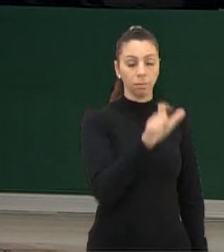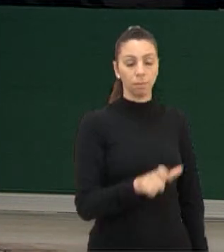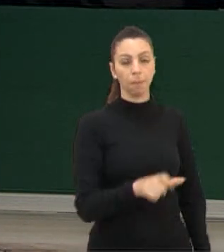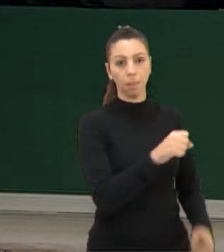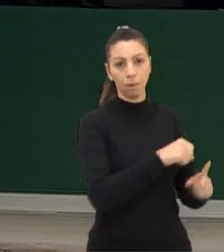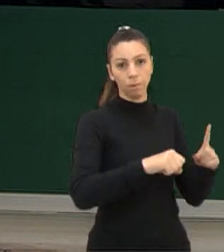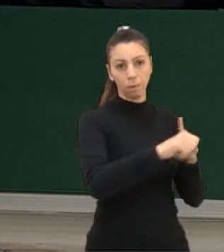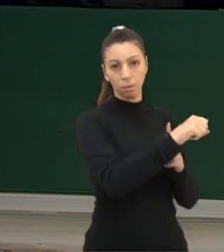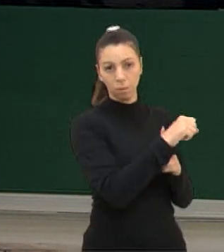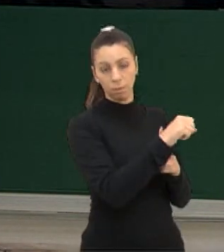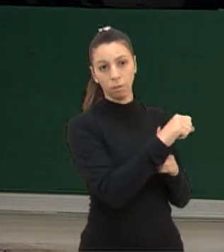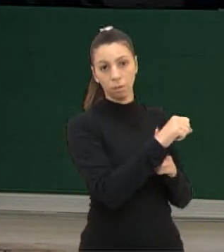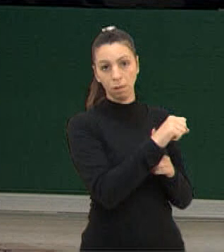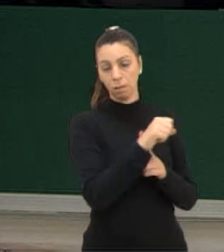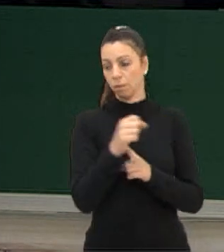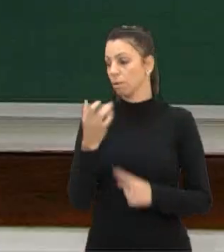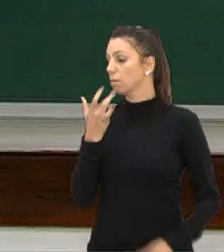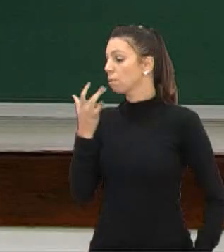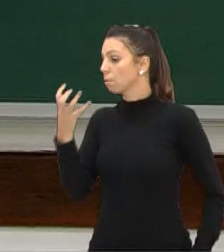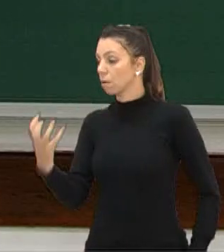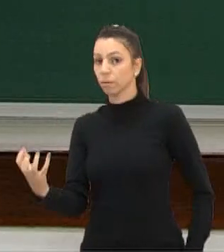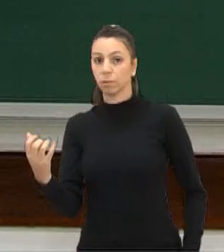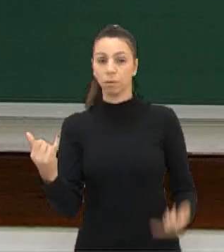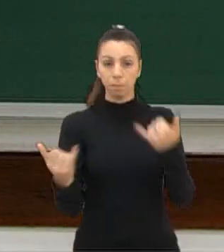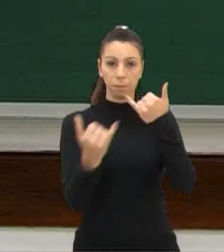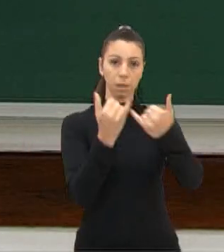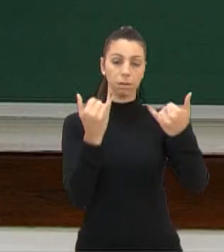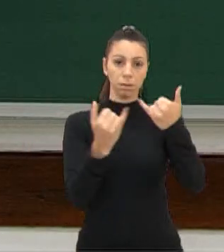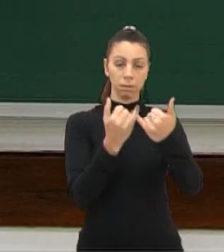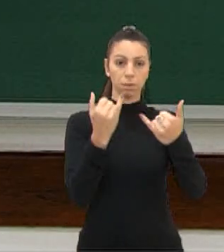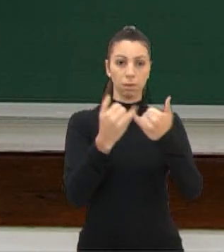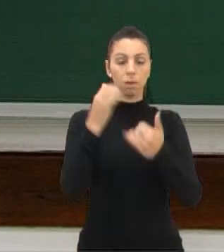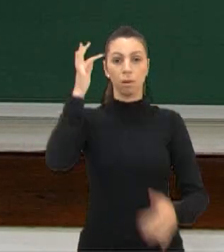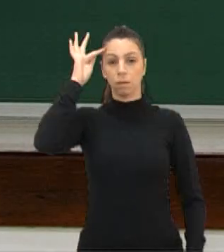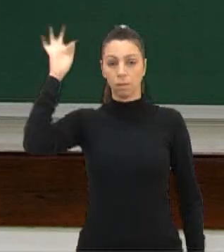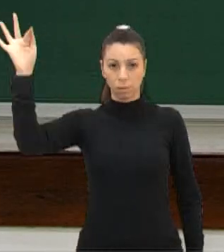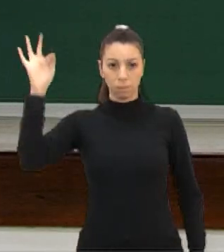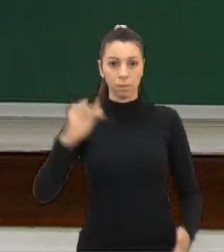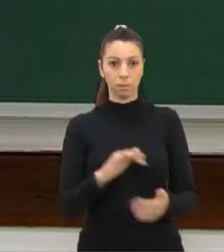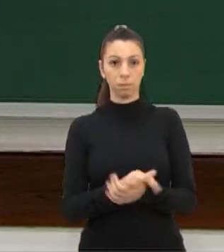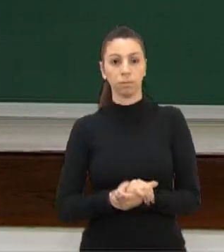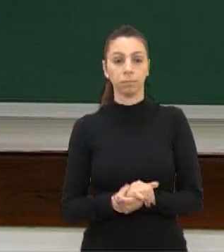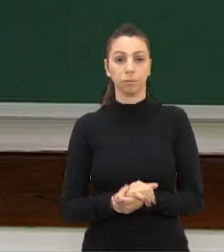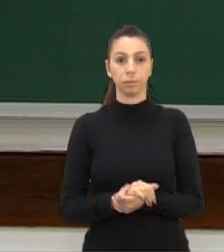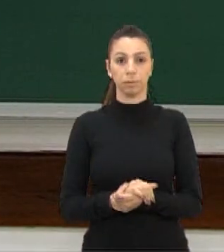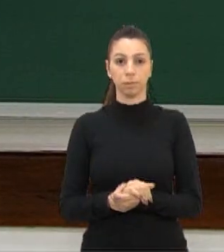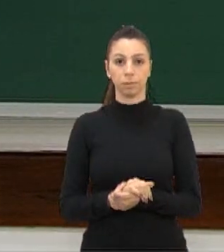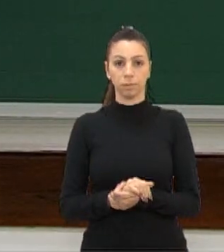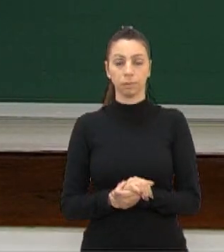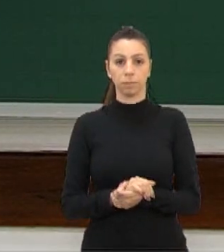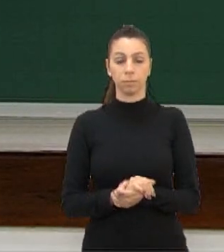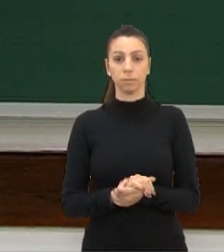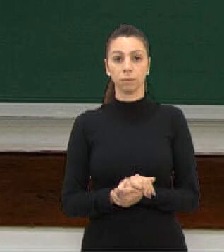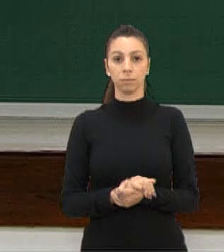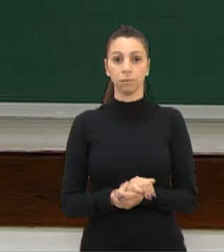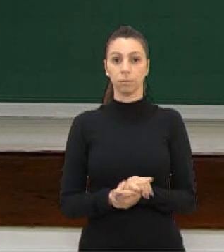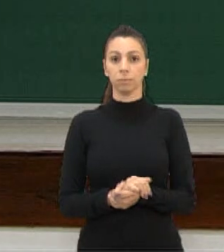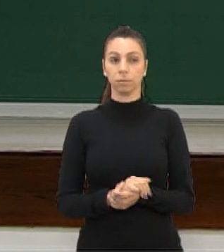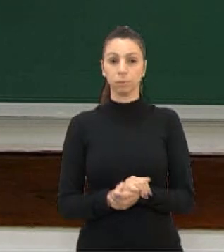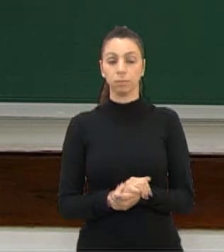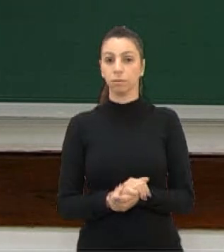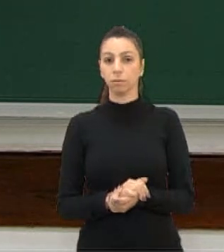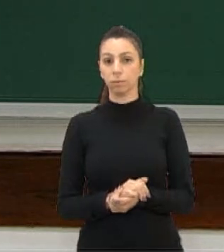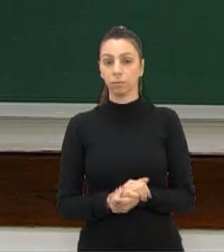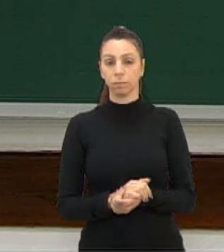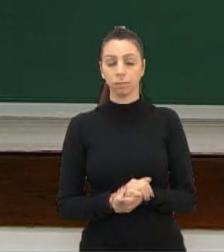relação ao conhecimento social. Como assim? Como assim, professor, um balanço maior? É o seguinte, existem duas